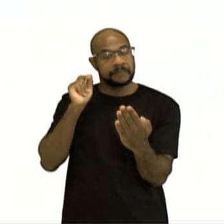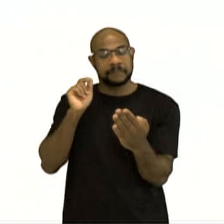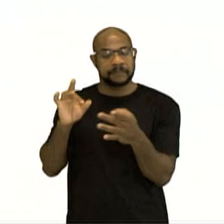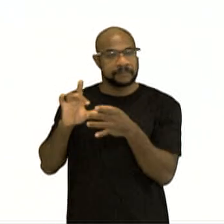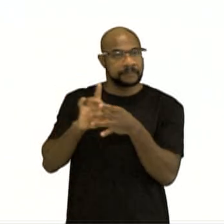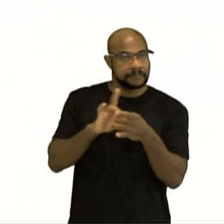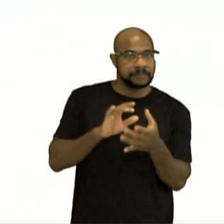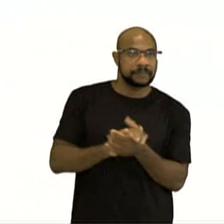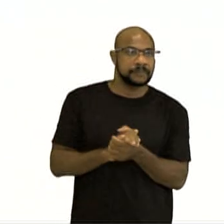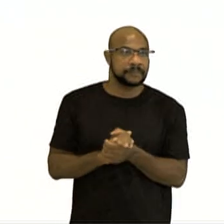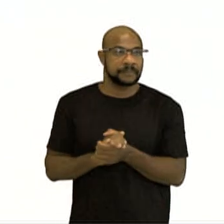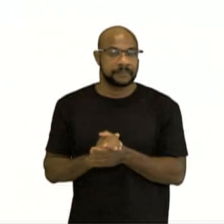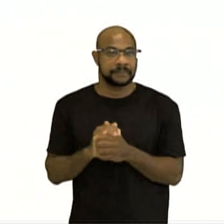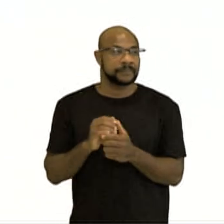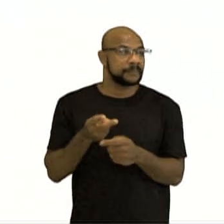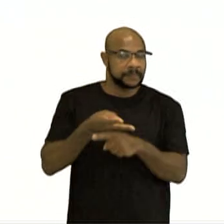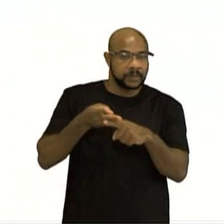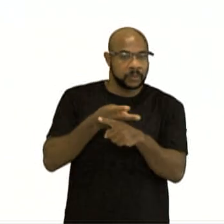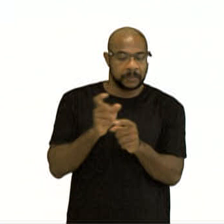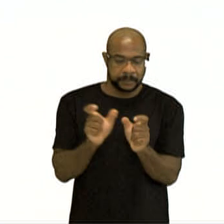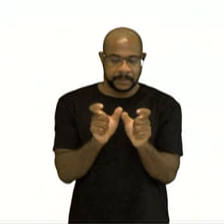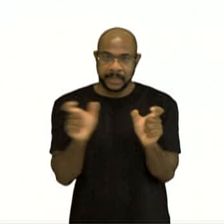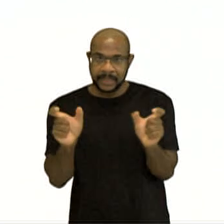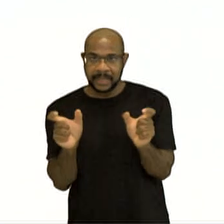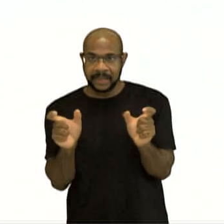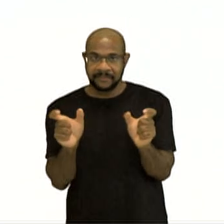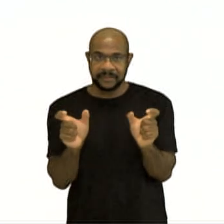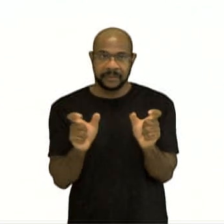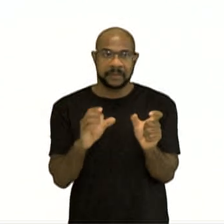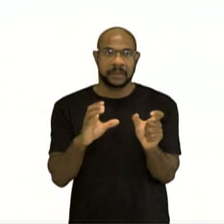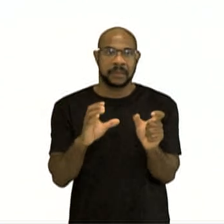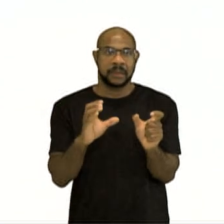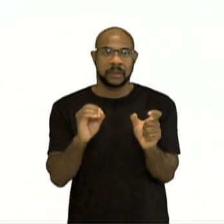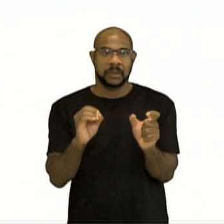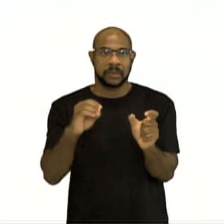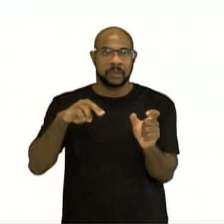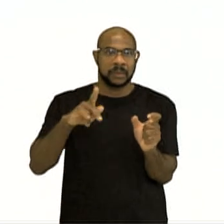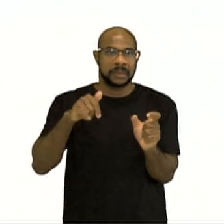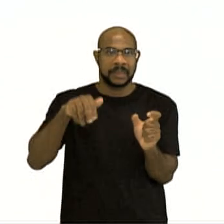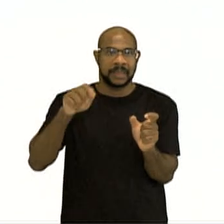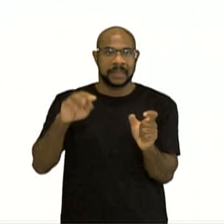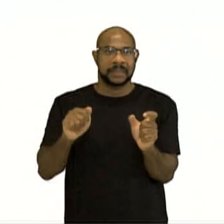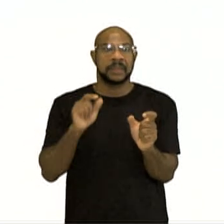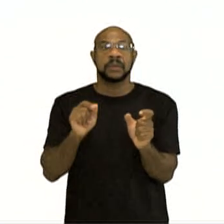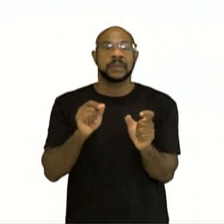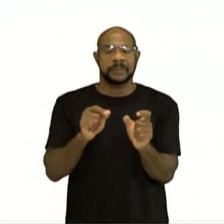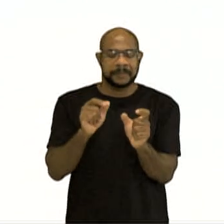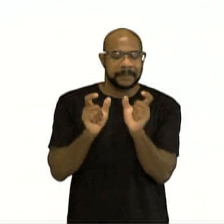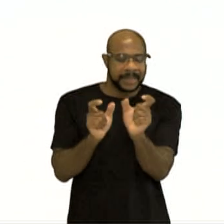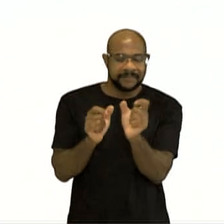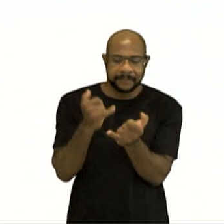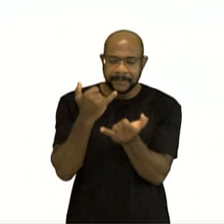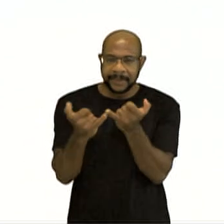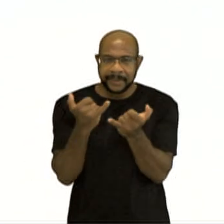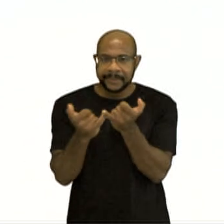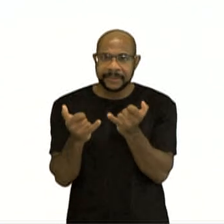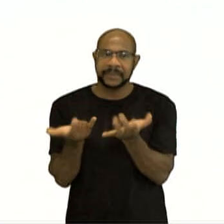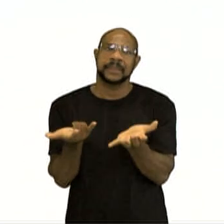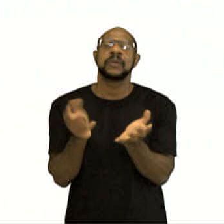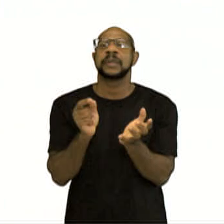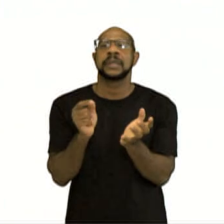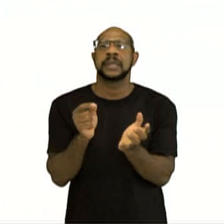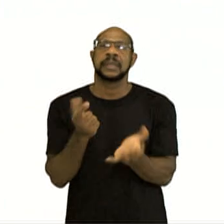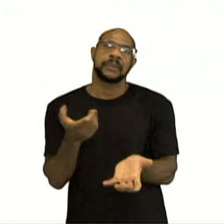Busque por palavras cognatas. O que são palavras cognatas? Aquelas que são parecidas com o inglês,